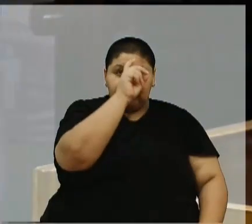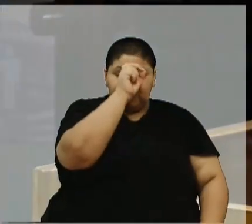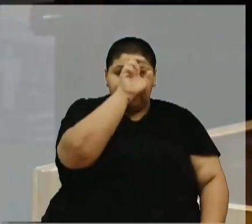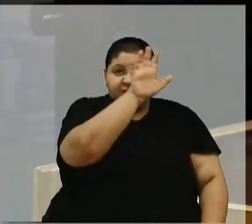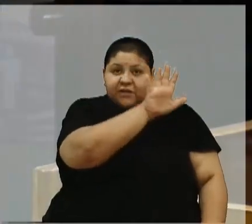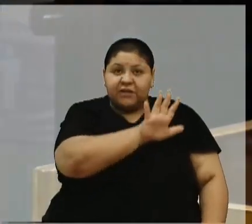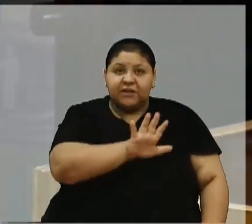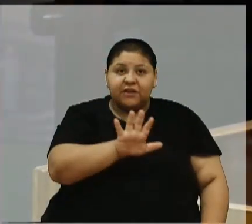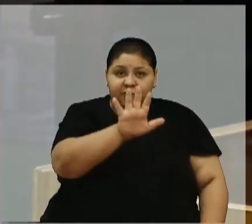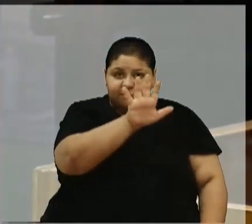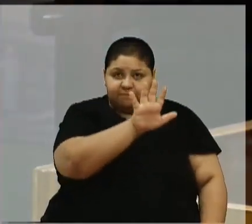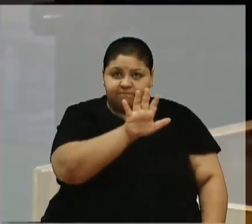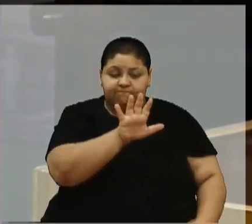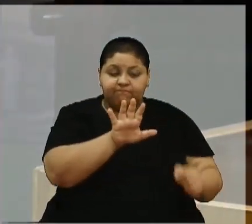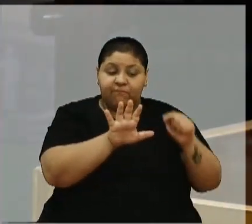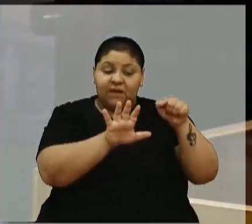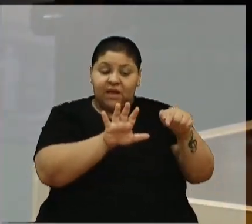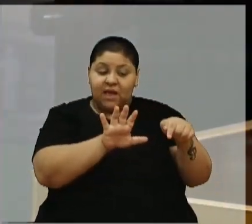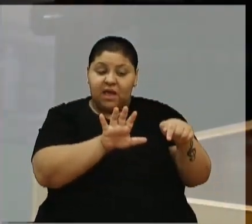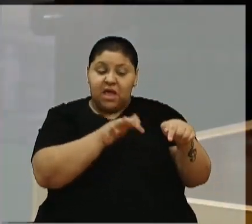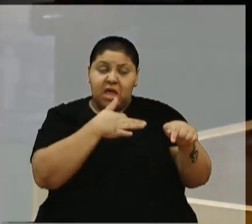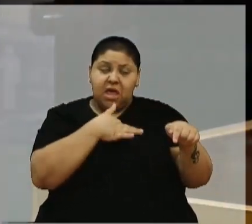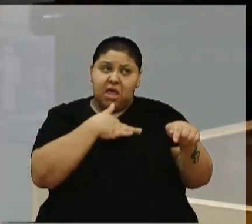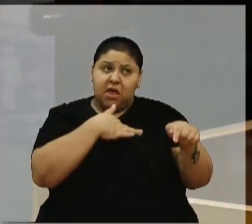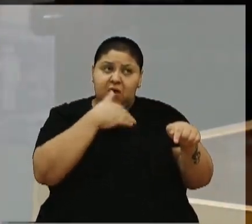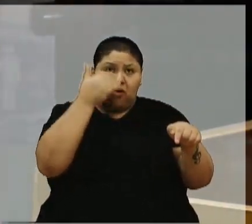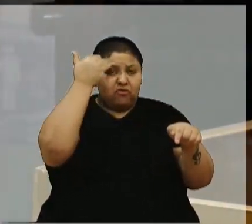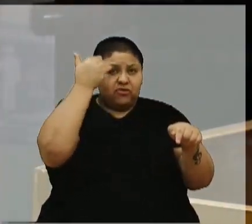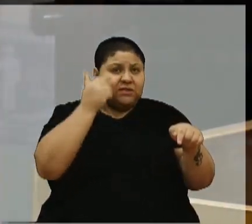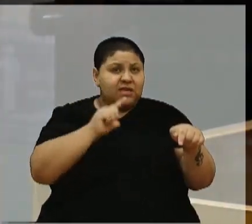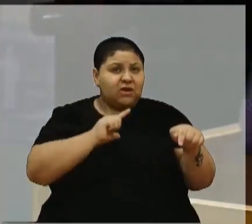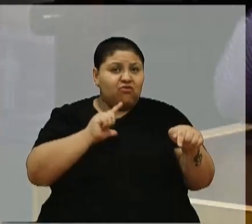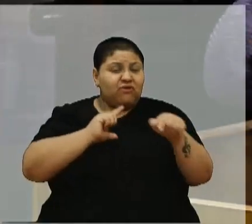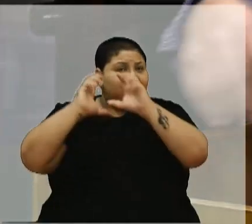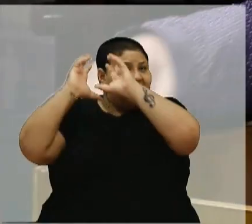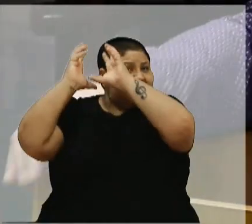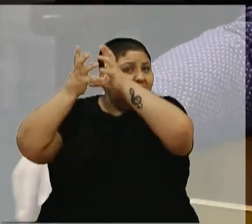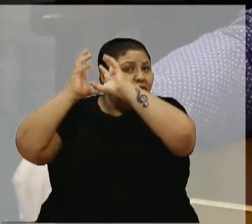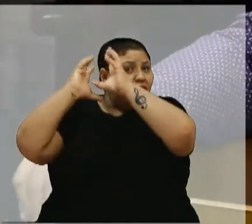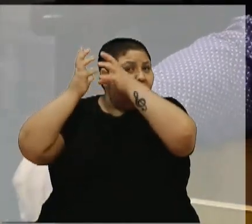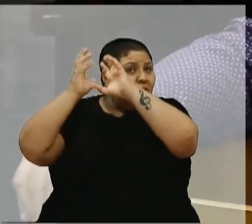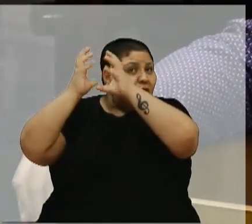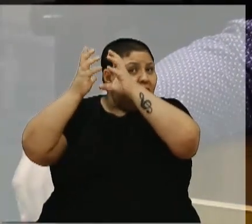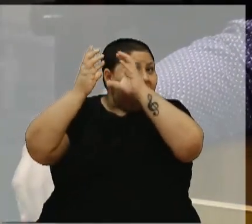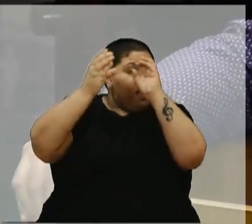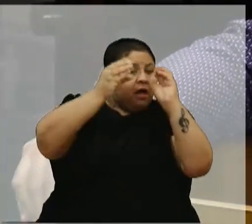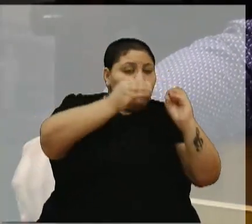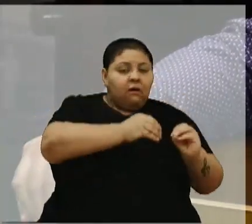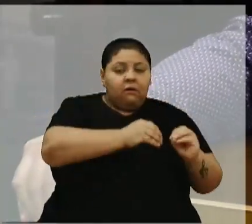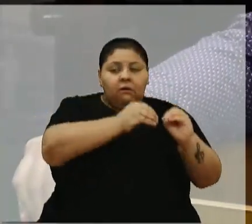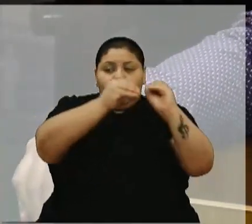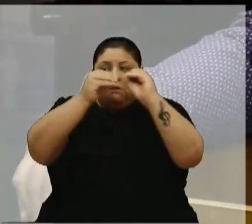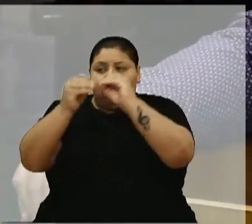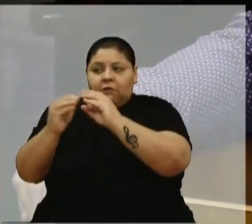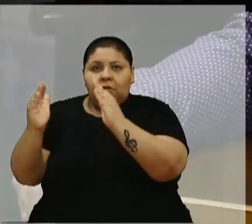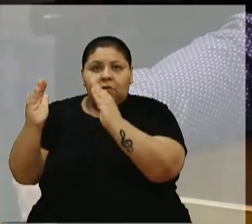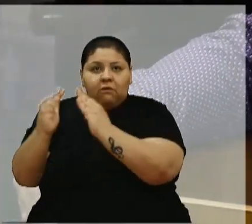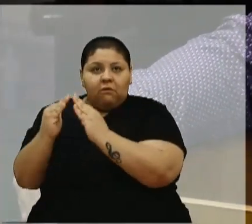como o HG, até onde entendo, não tem neurologista, e não tinha, ela foi mandada para casa. E